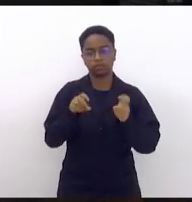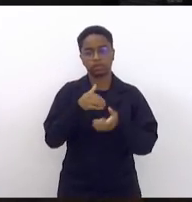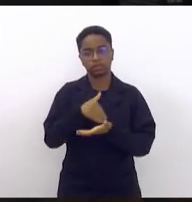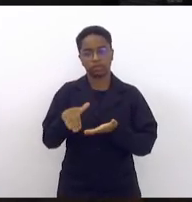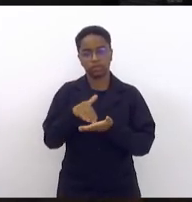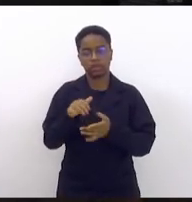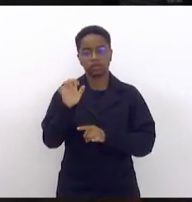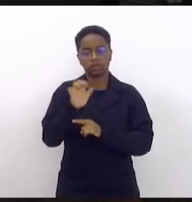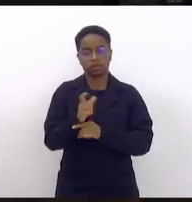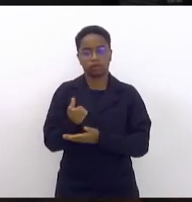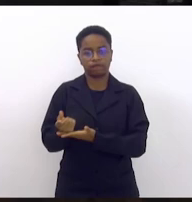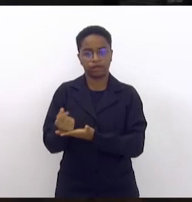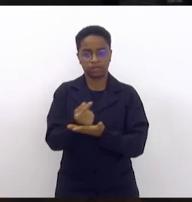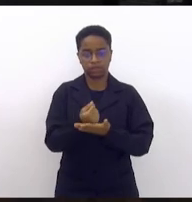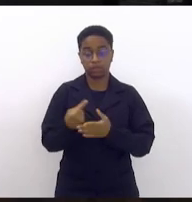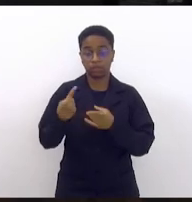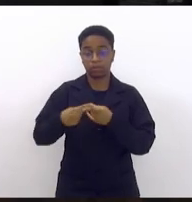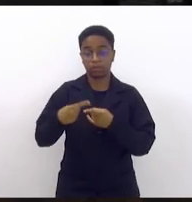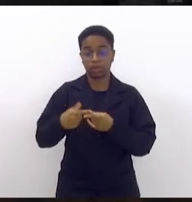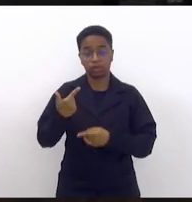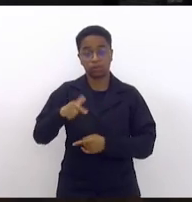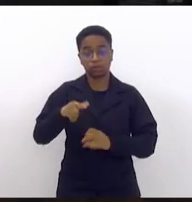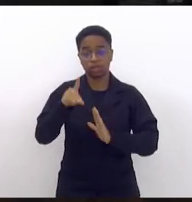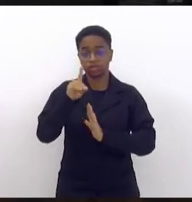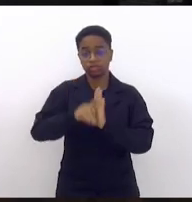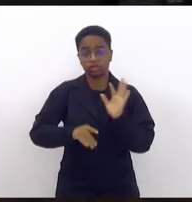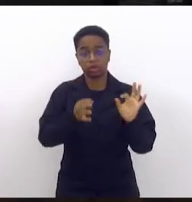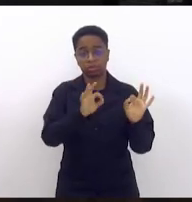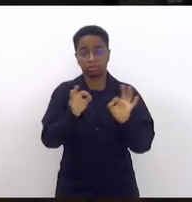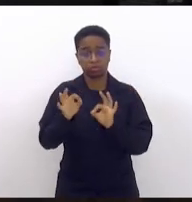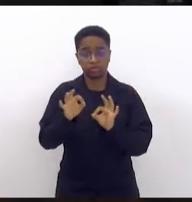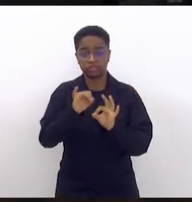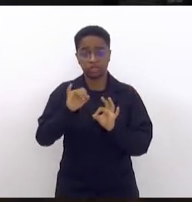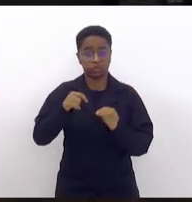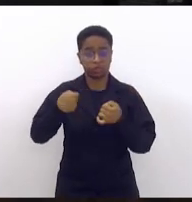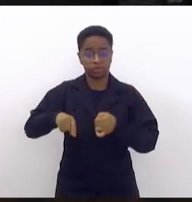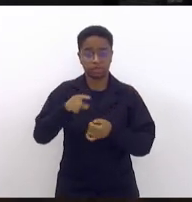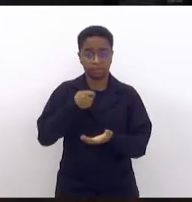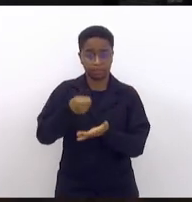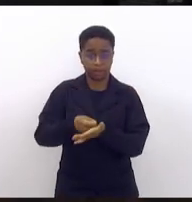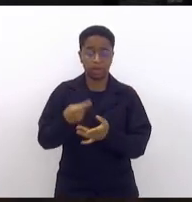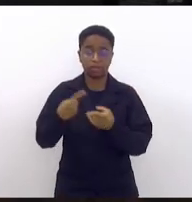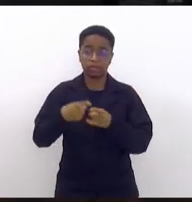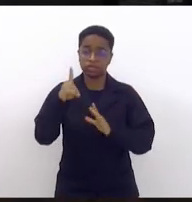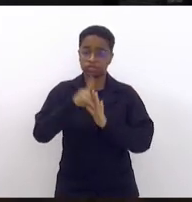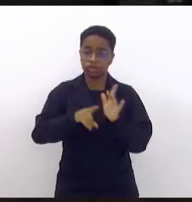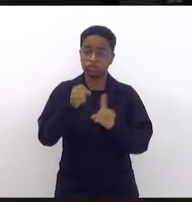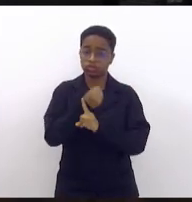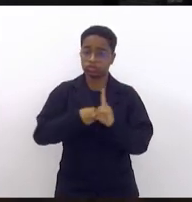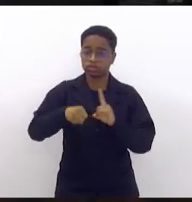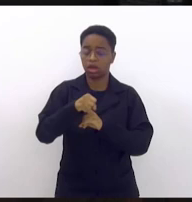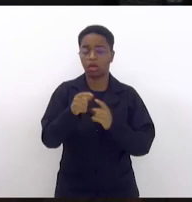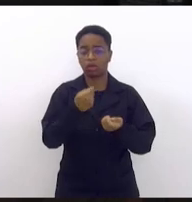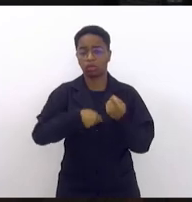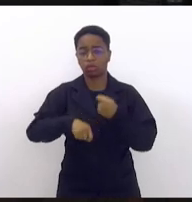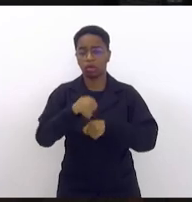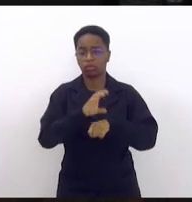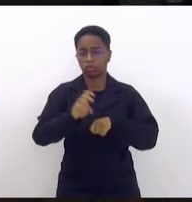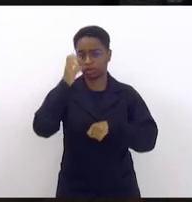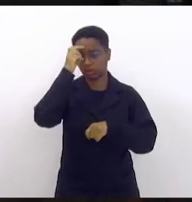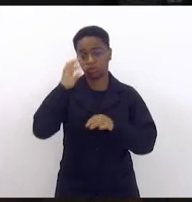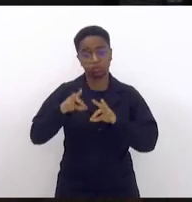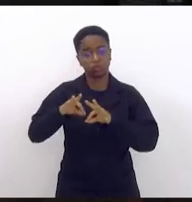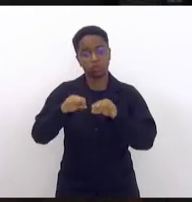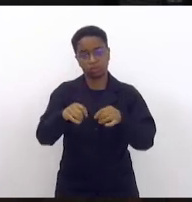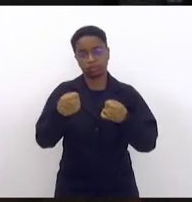de Fazenda porque não existe direitos que não tenham custos direitos sociais econômicos culturais eles